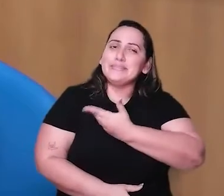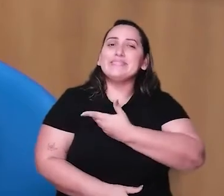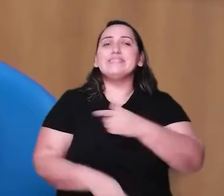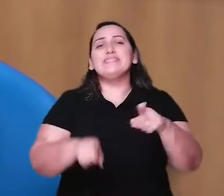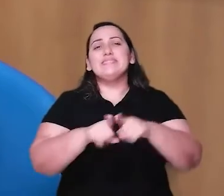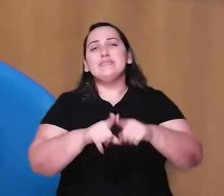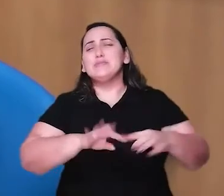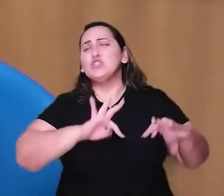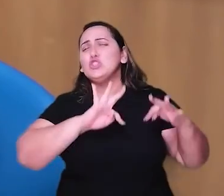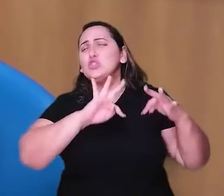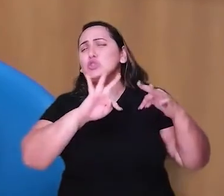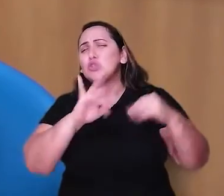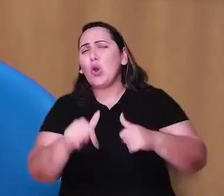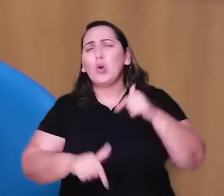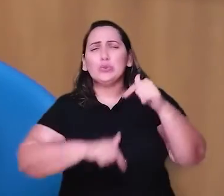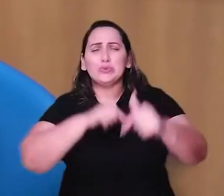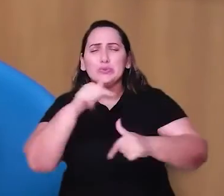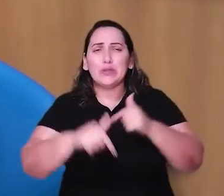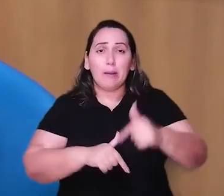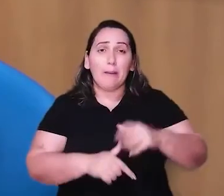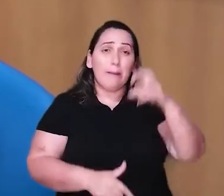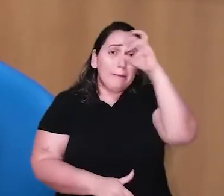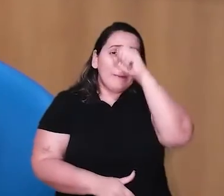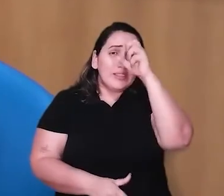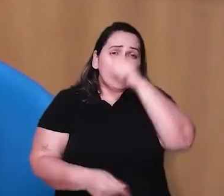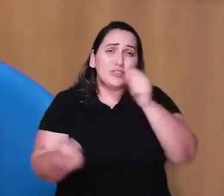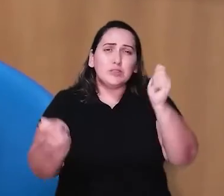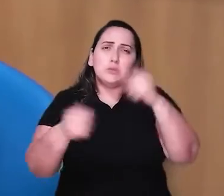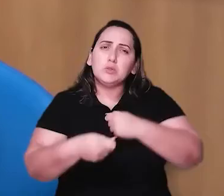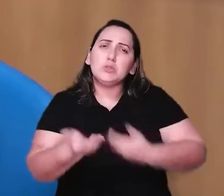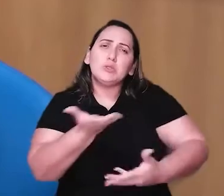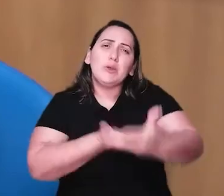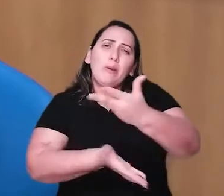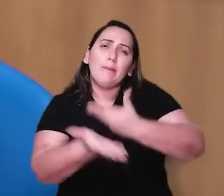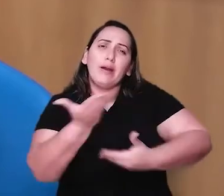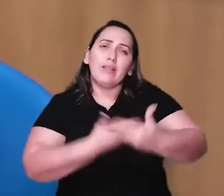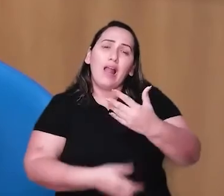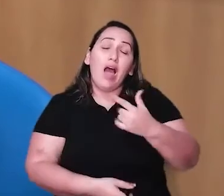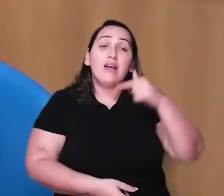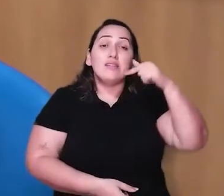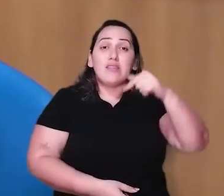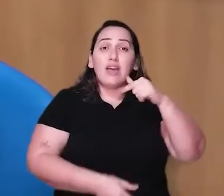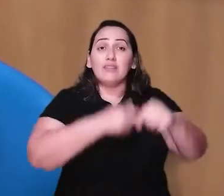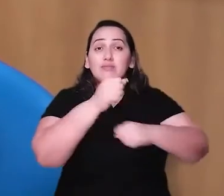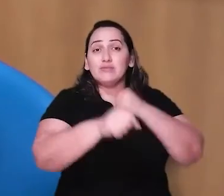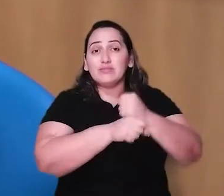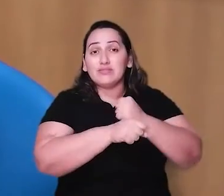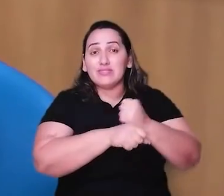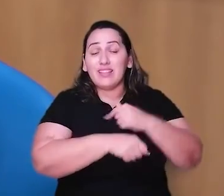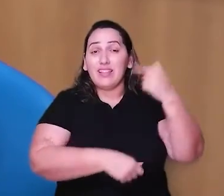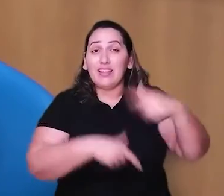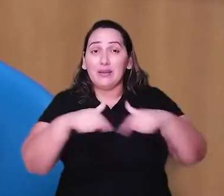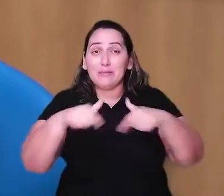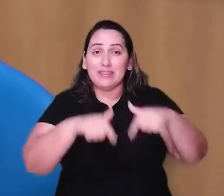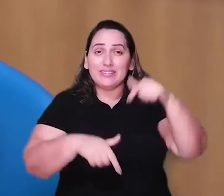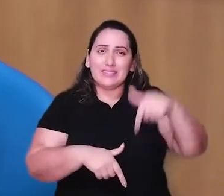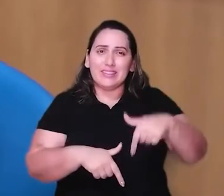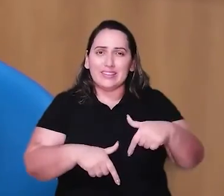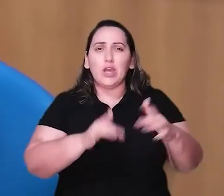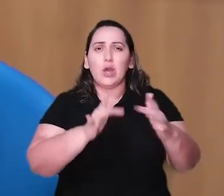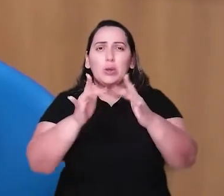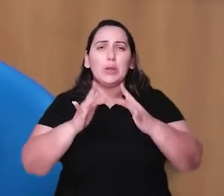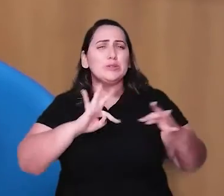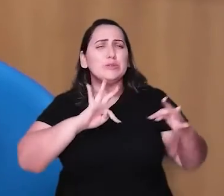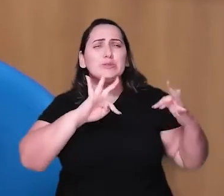mas deixando aqui grandes e belas amizades, além de toda uma bagagem de um aprendizado, como eu lhe disse, de 7 anos